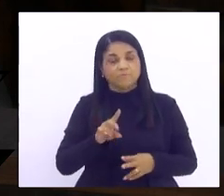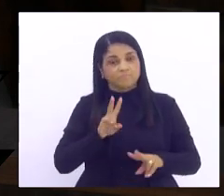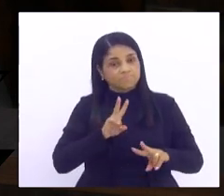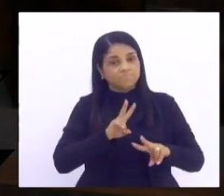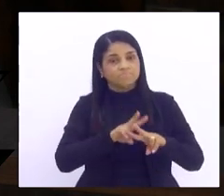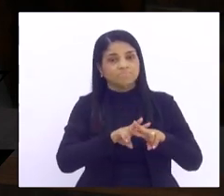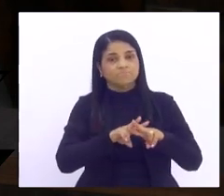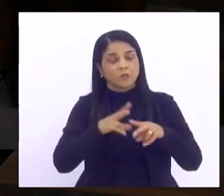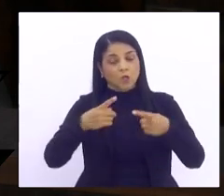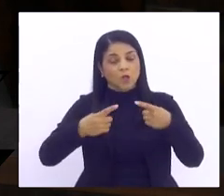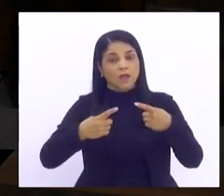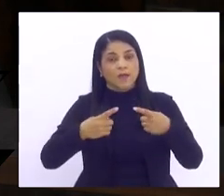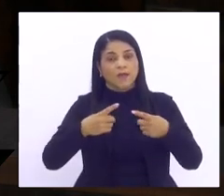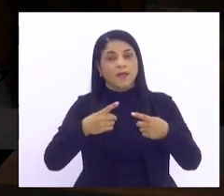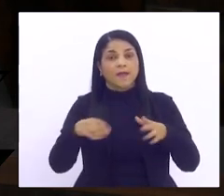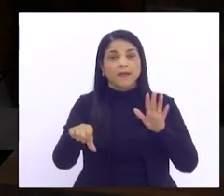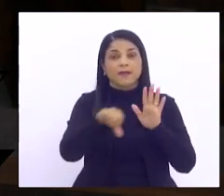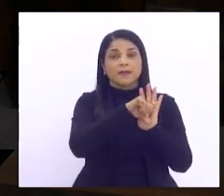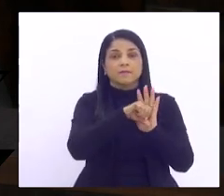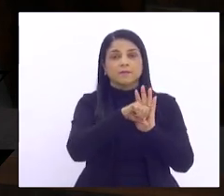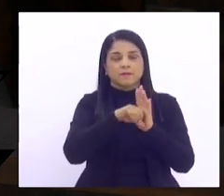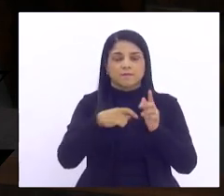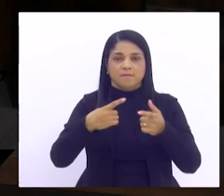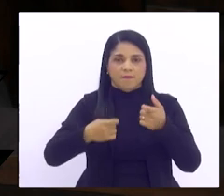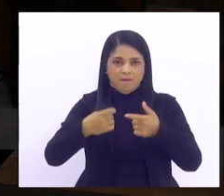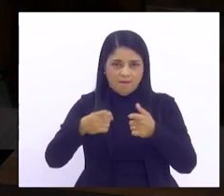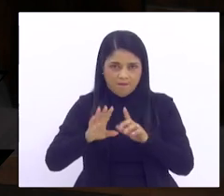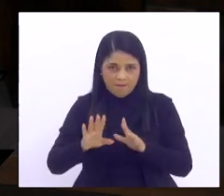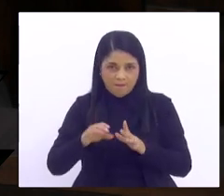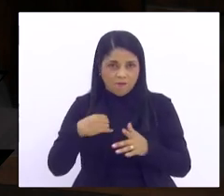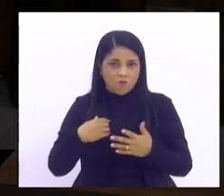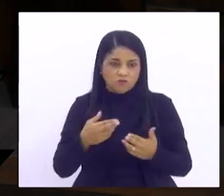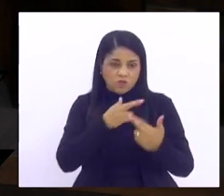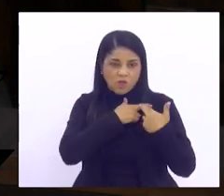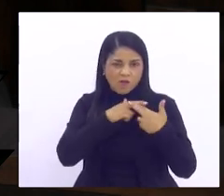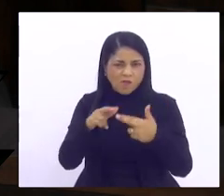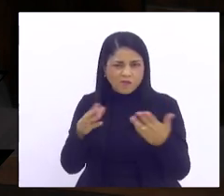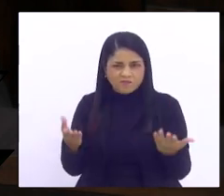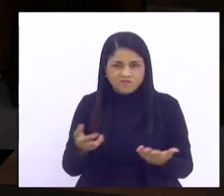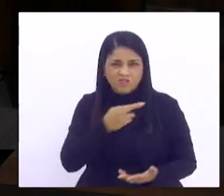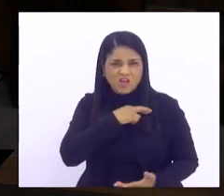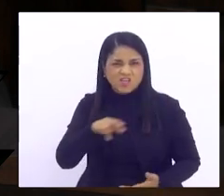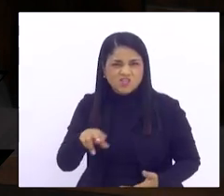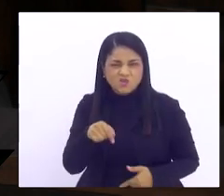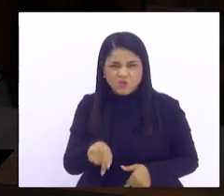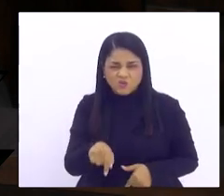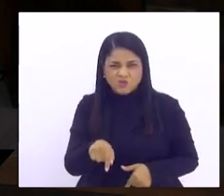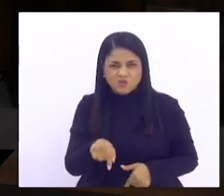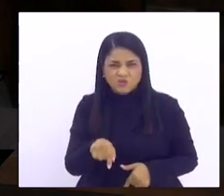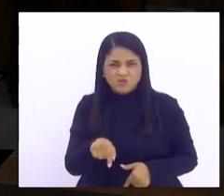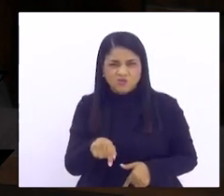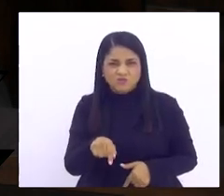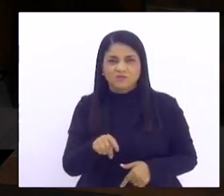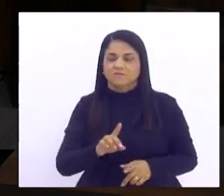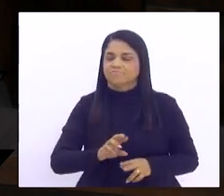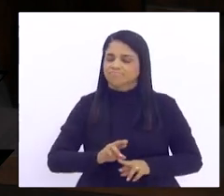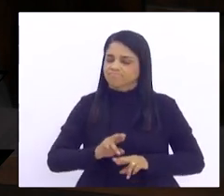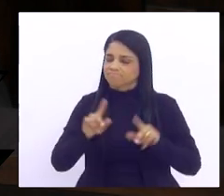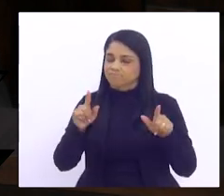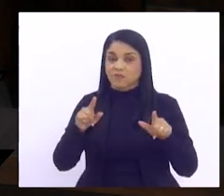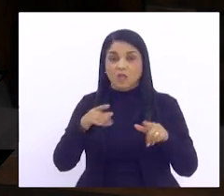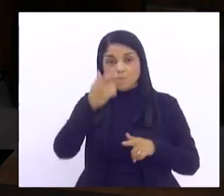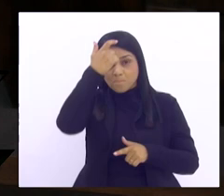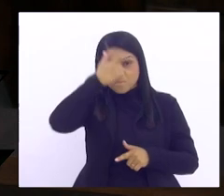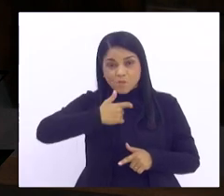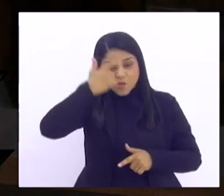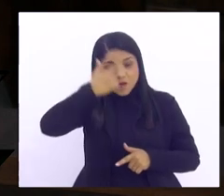Porque existe uma moral natural. Ninguém aqui está falando de argumento religioso, citando doutrina da Igreja. Estamos falando de uma moral